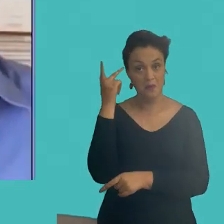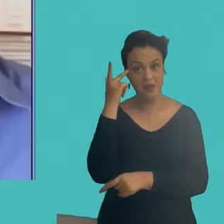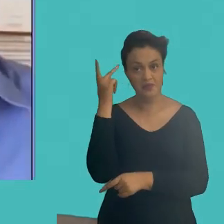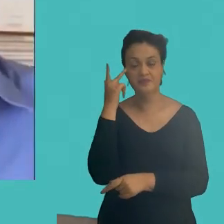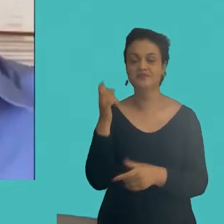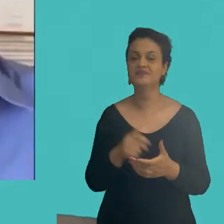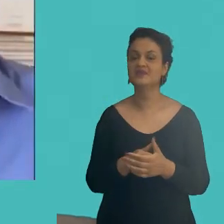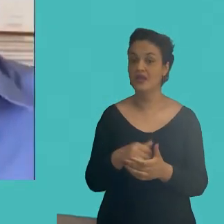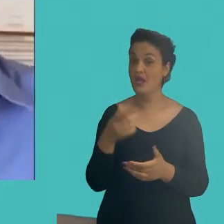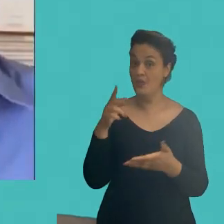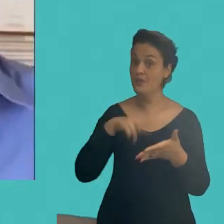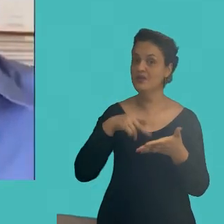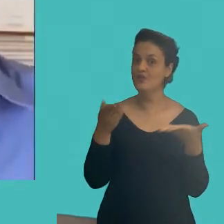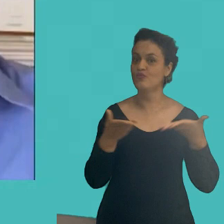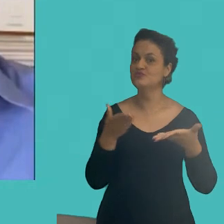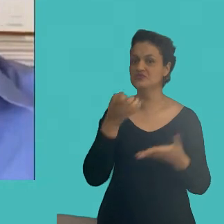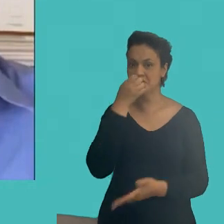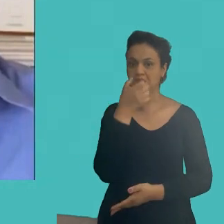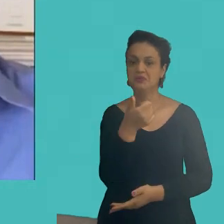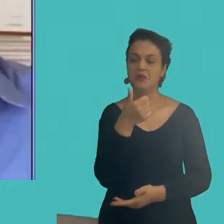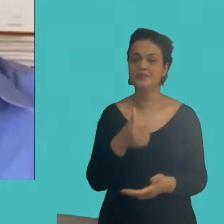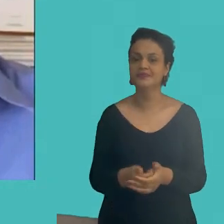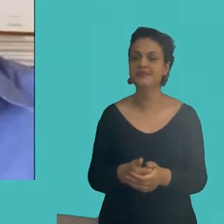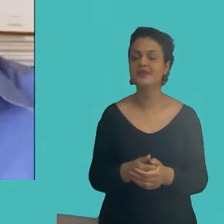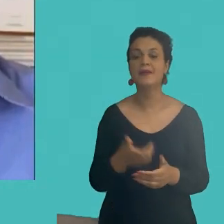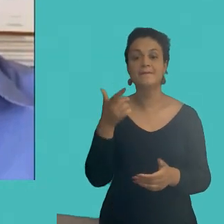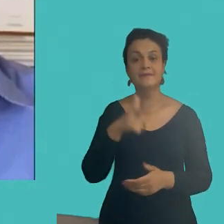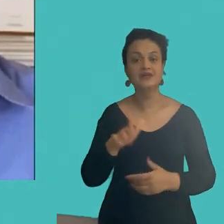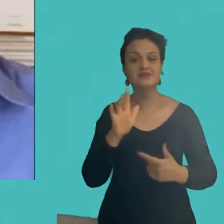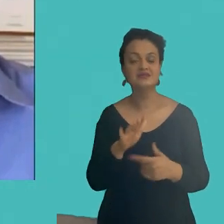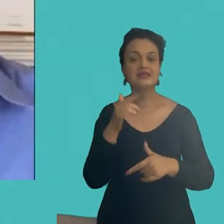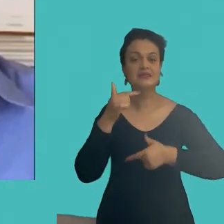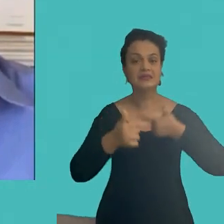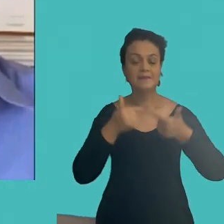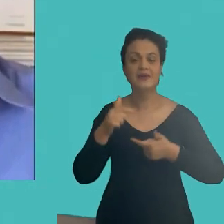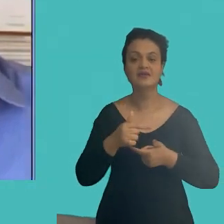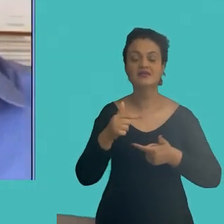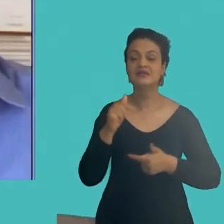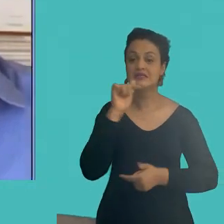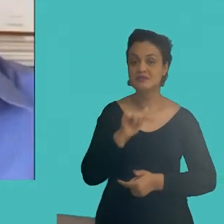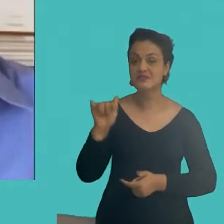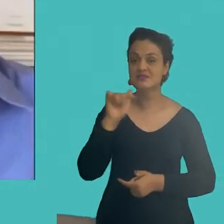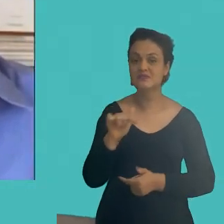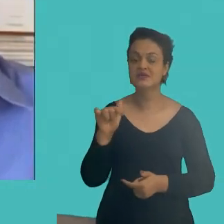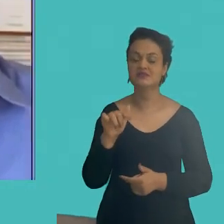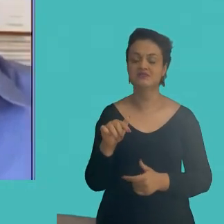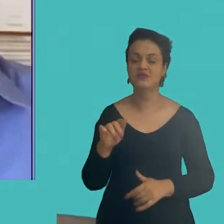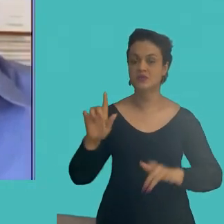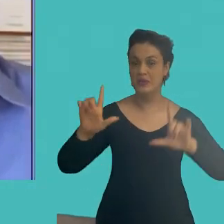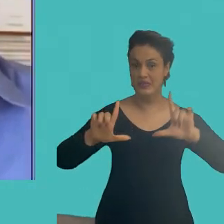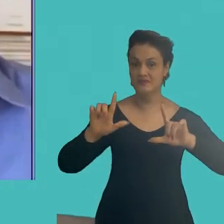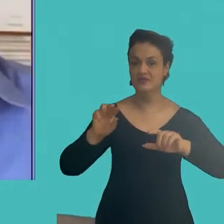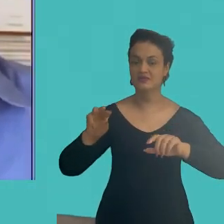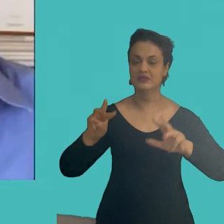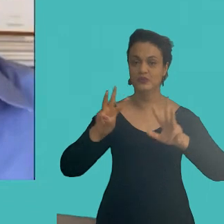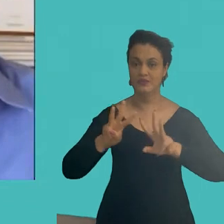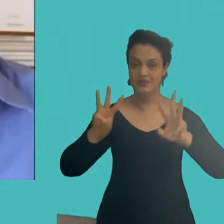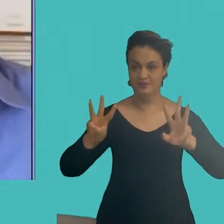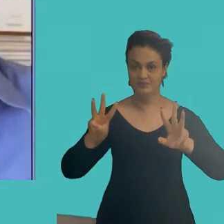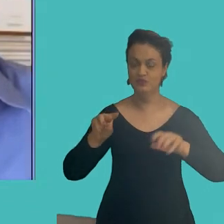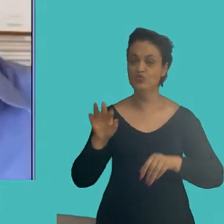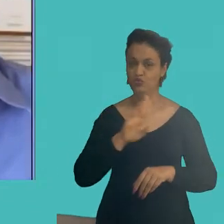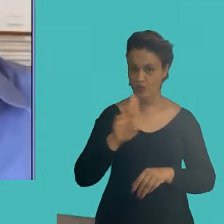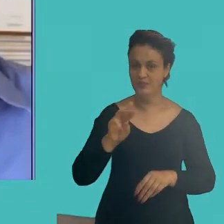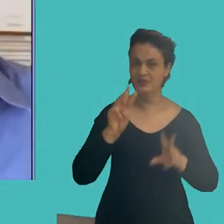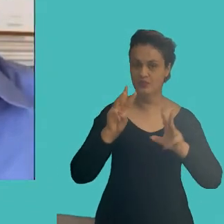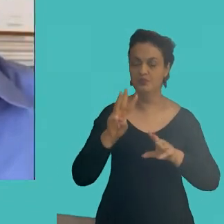ler. E também apresenta o programa semanal WW. Eu convido, já passo a palavra para o William e peço,